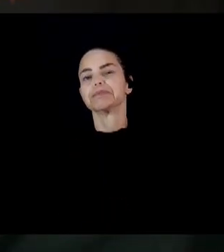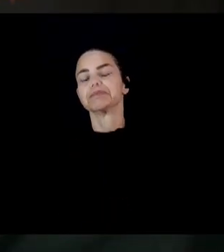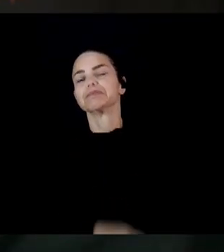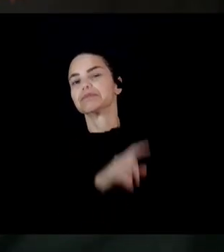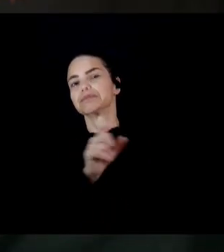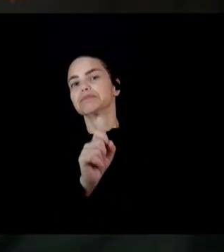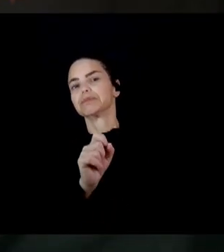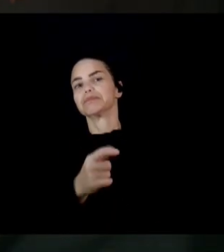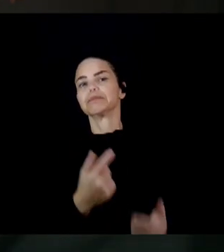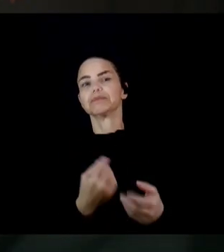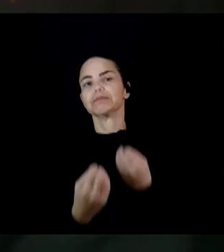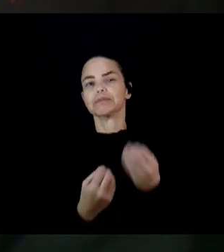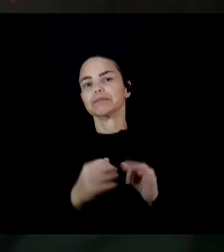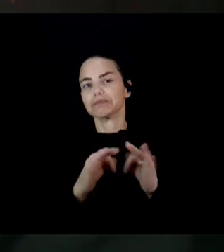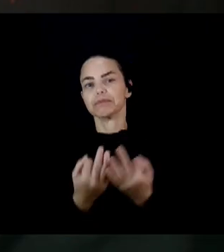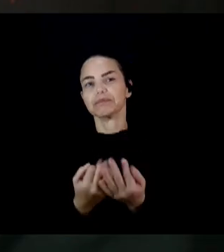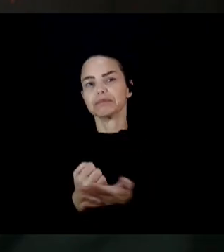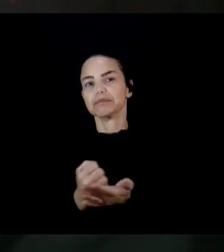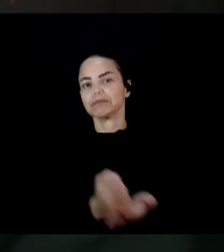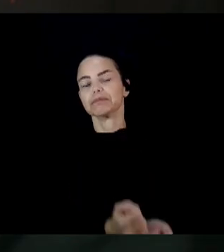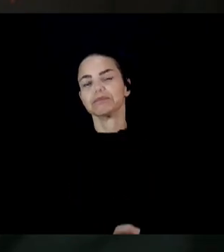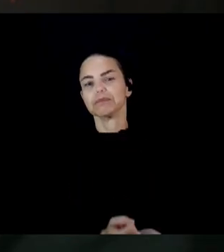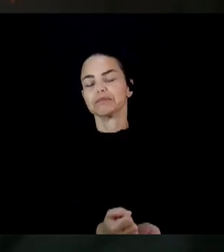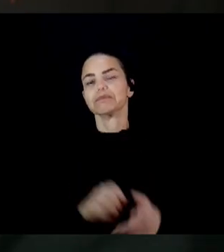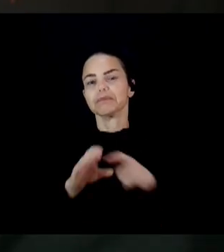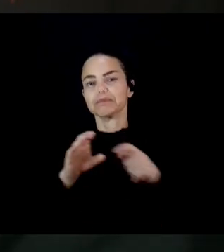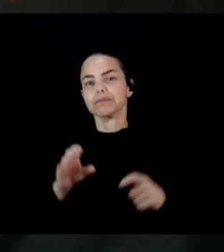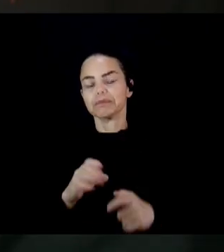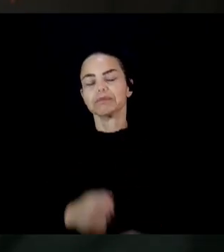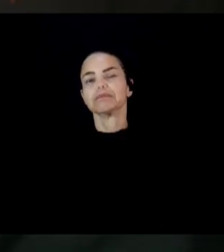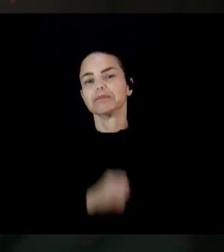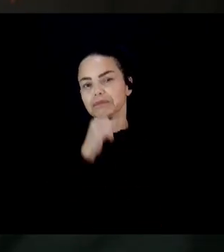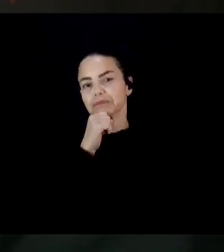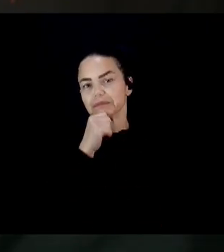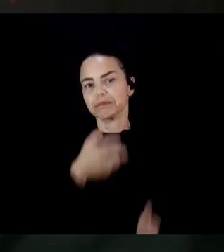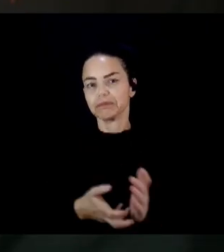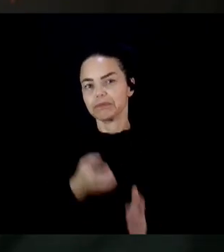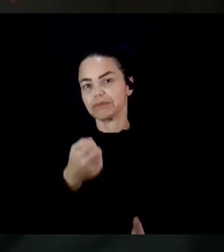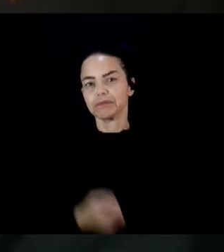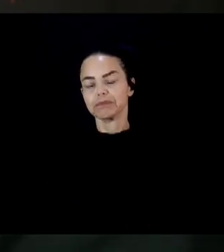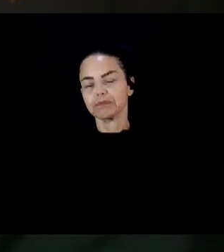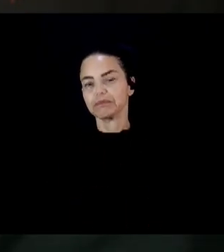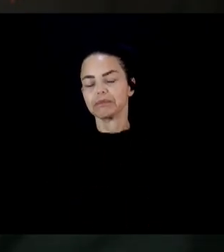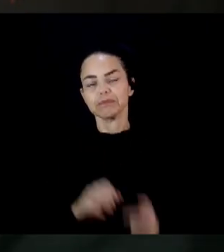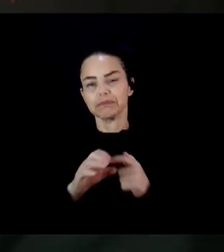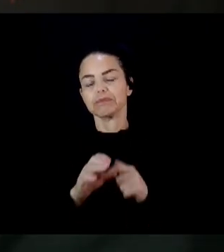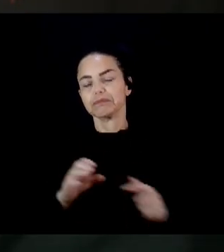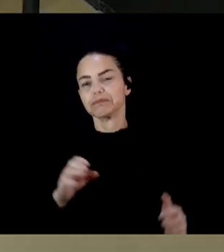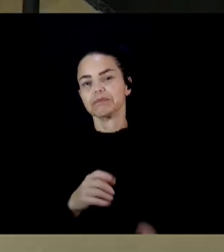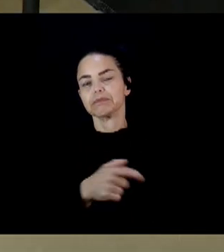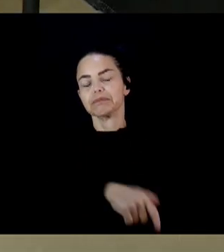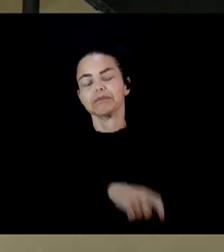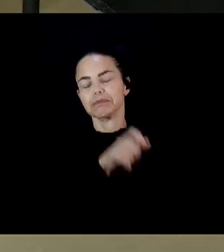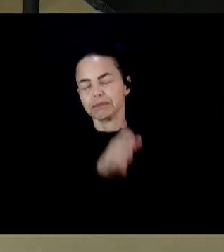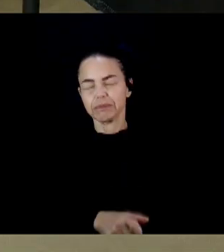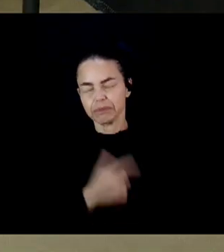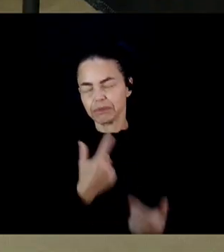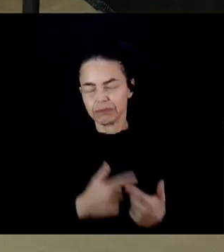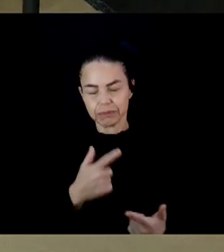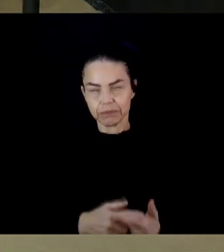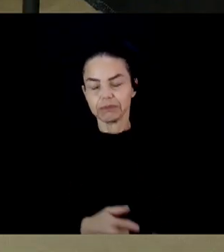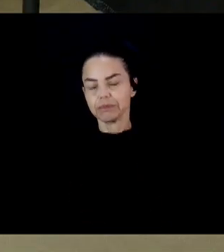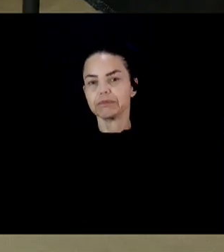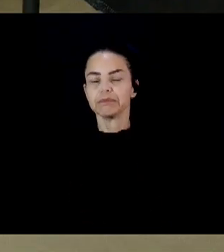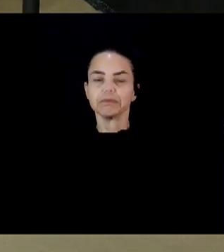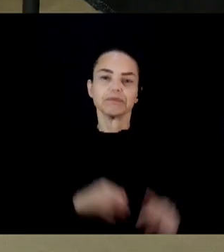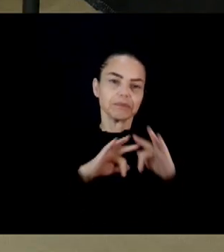pode colaborar para manter a autonomia da pessoa idosa sem retirar a independência dessa pessoa, né? Porque a tendência da